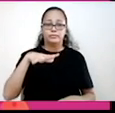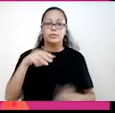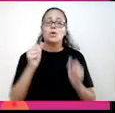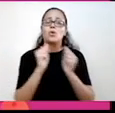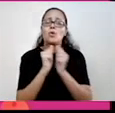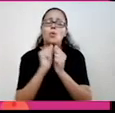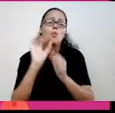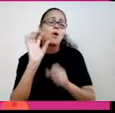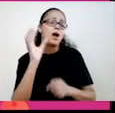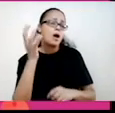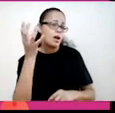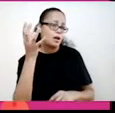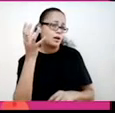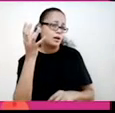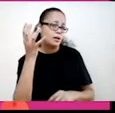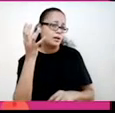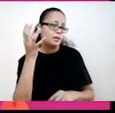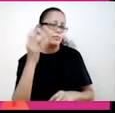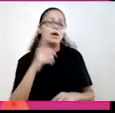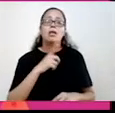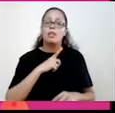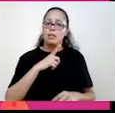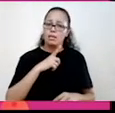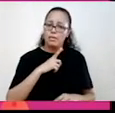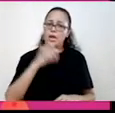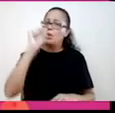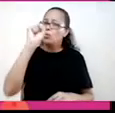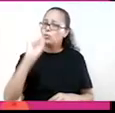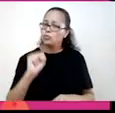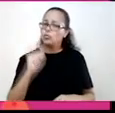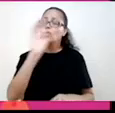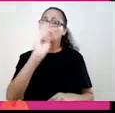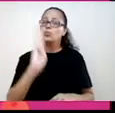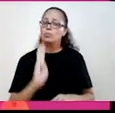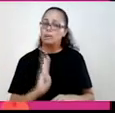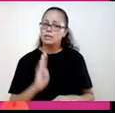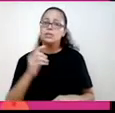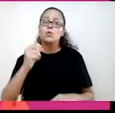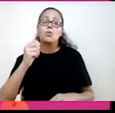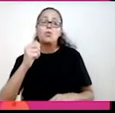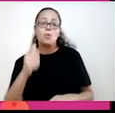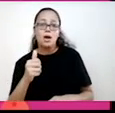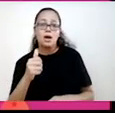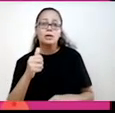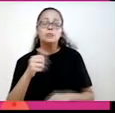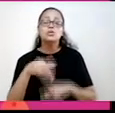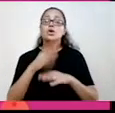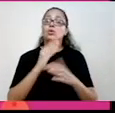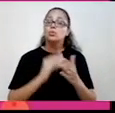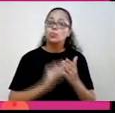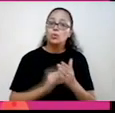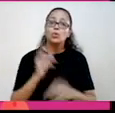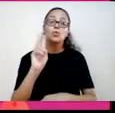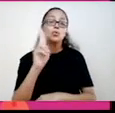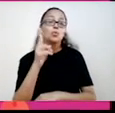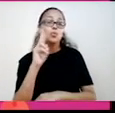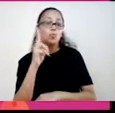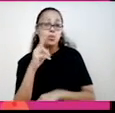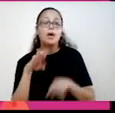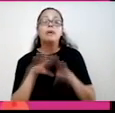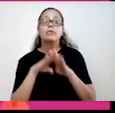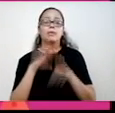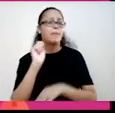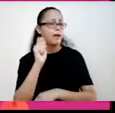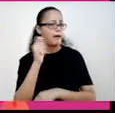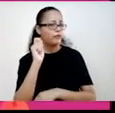clima, tá? Então, ele é incidente no sul do Brasil, como eu acabei de dizer, quase todo o Uruguai, né, praticamente todo o Uruguai e parte da Argentina.